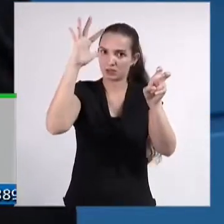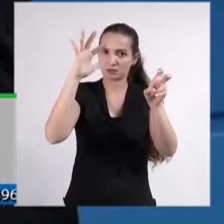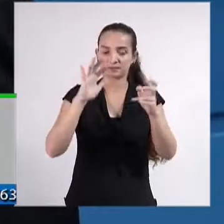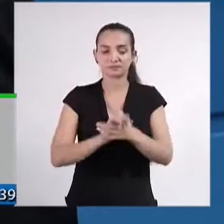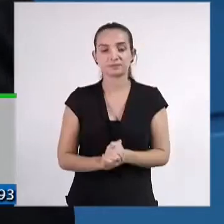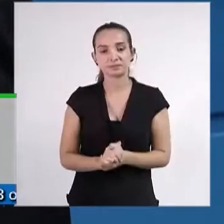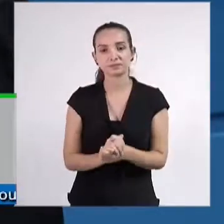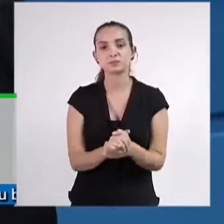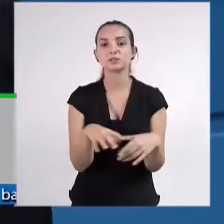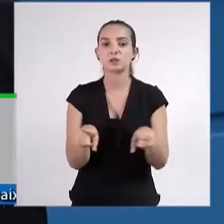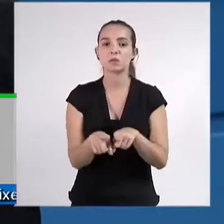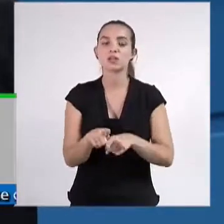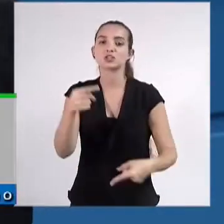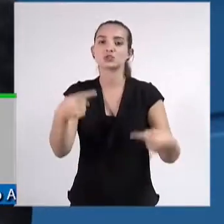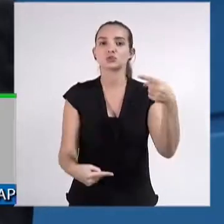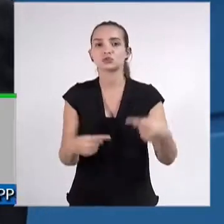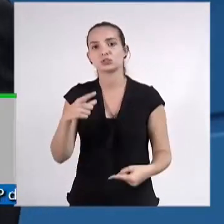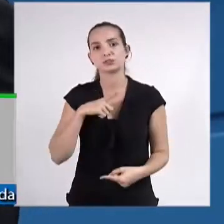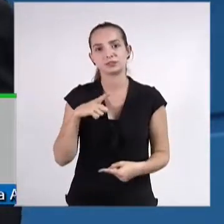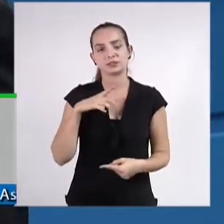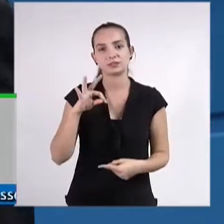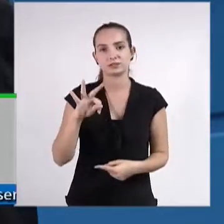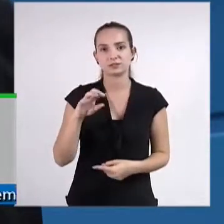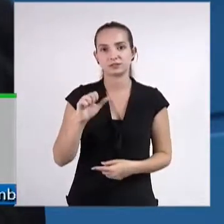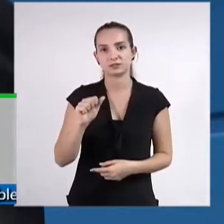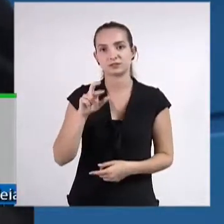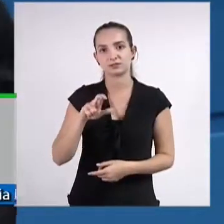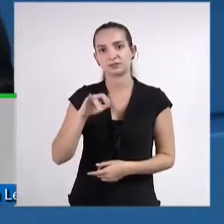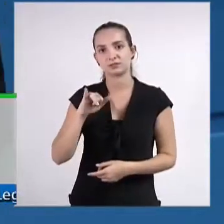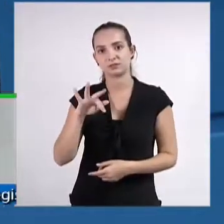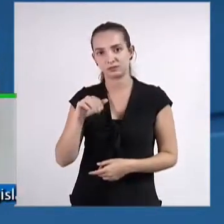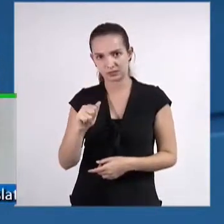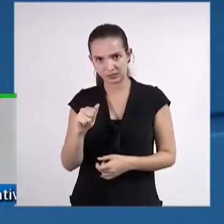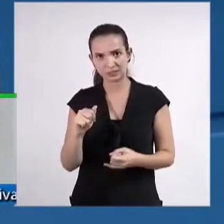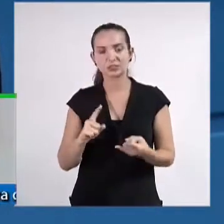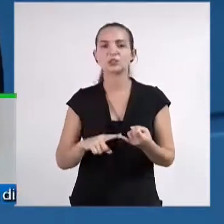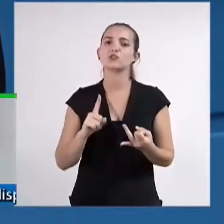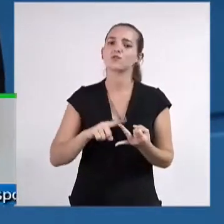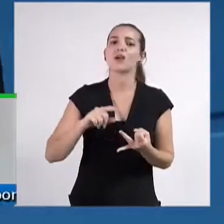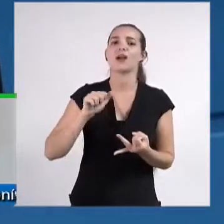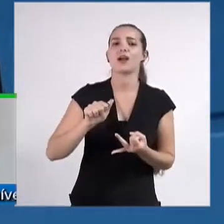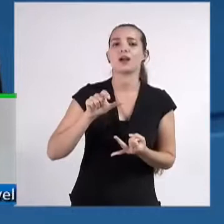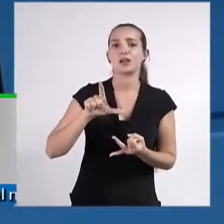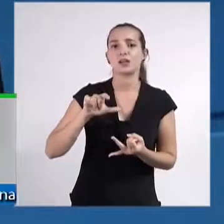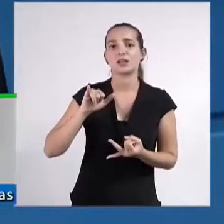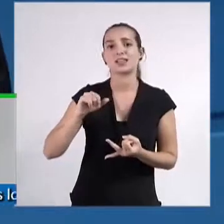Discutir a composição tarifária e até a questão de alíquota, eu penso que é